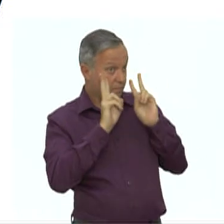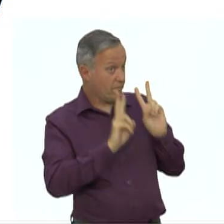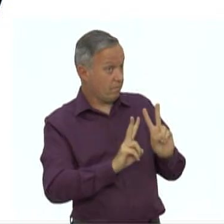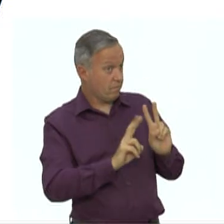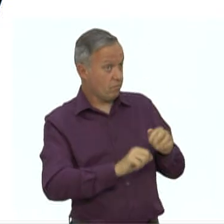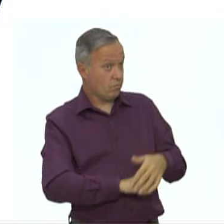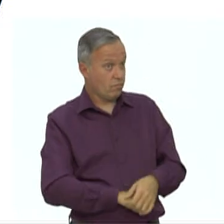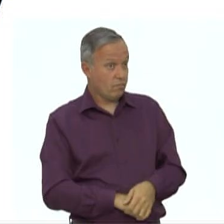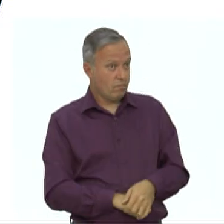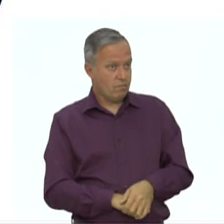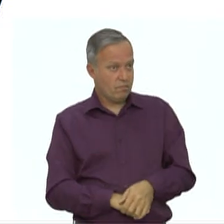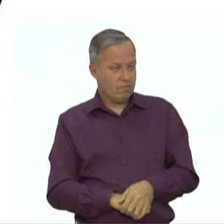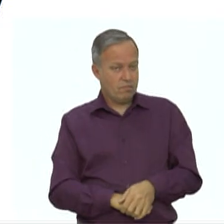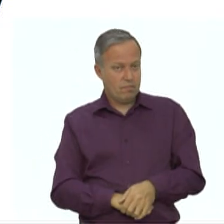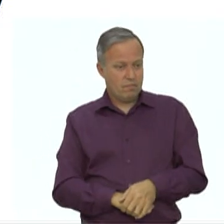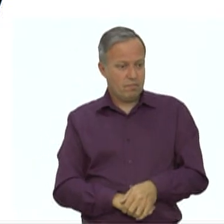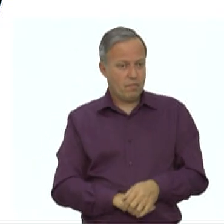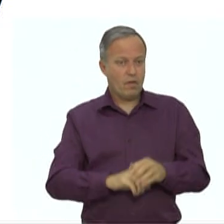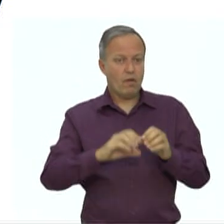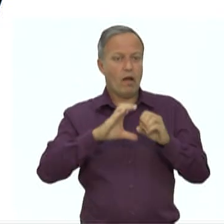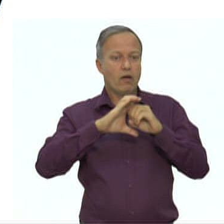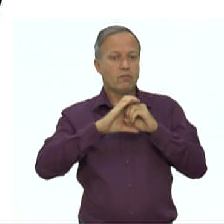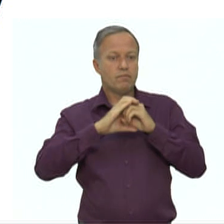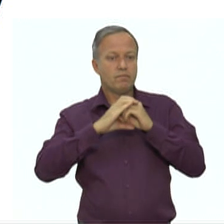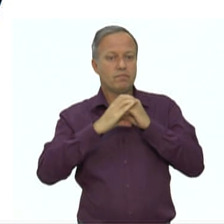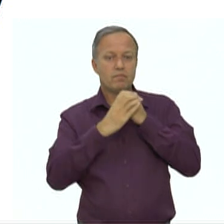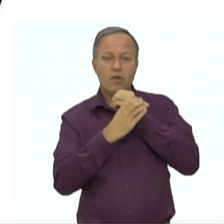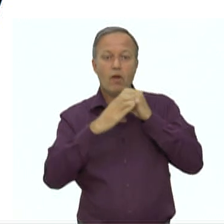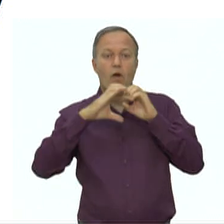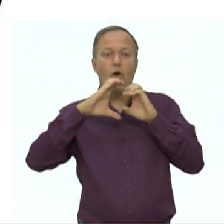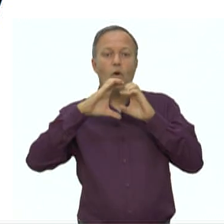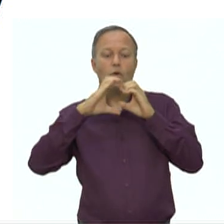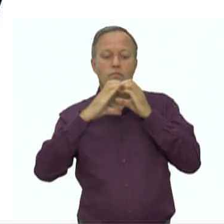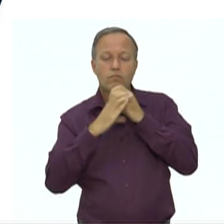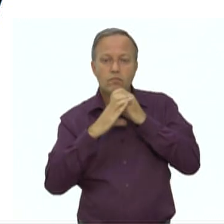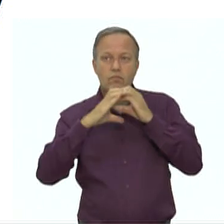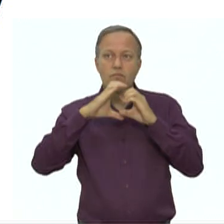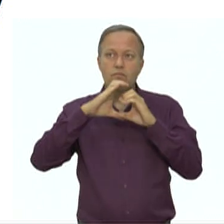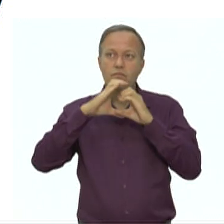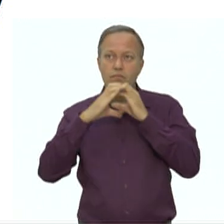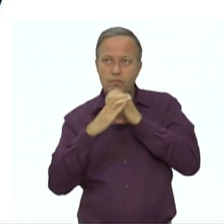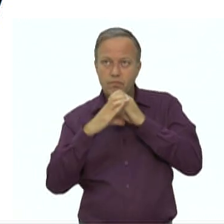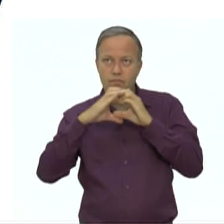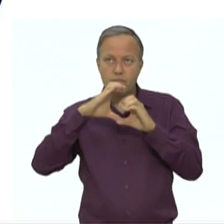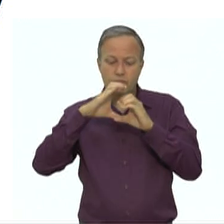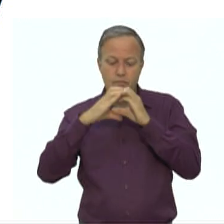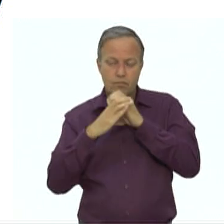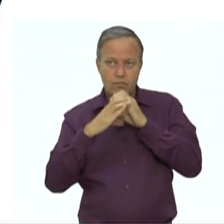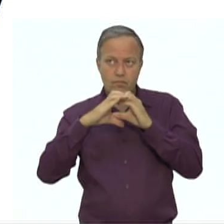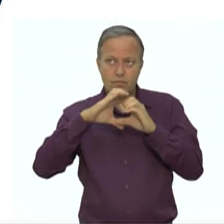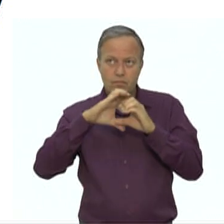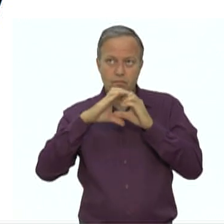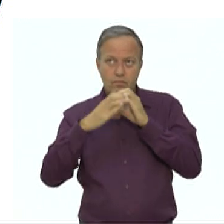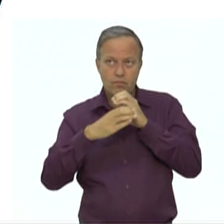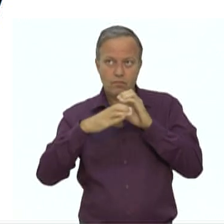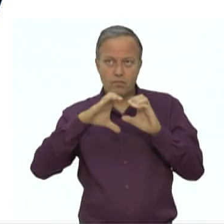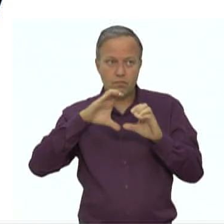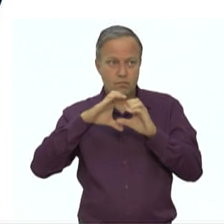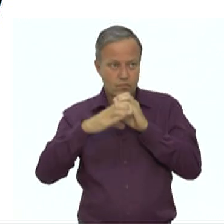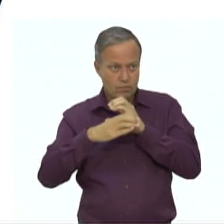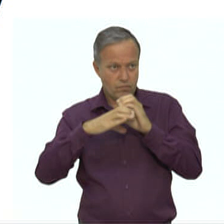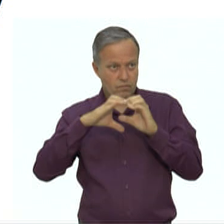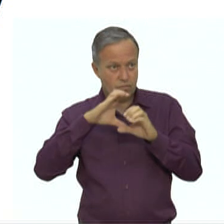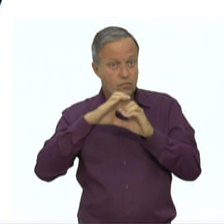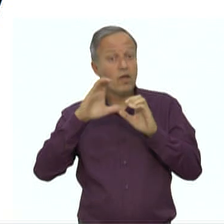sobre as conjunções, tá? Assim como em português, em espanhol, há algumas